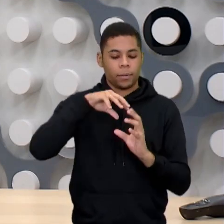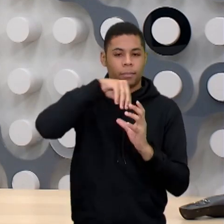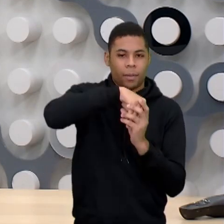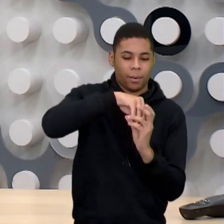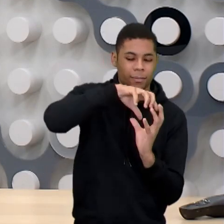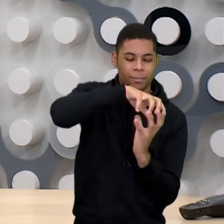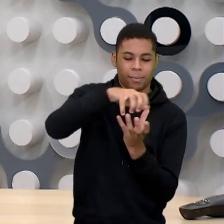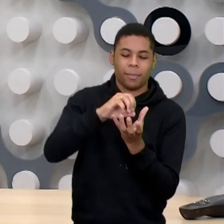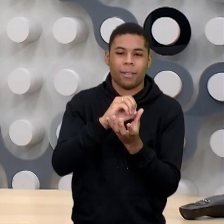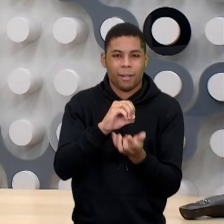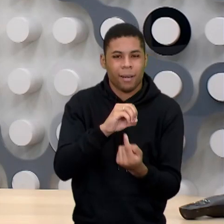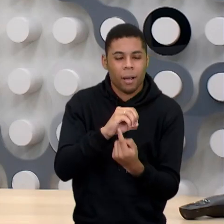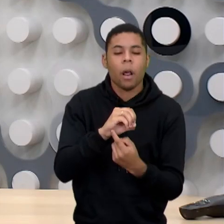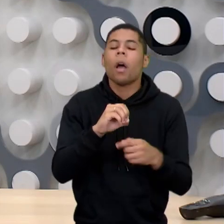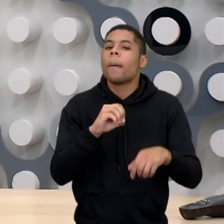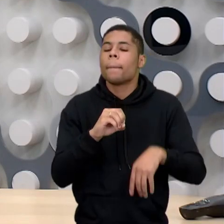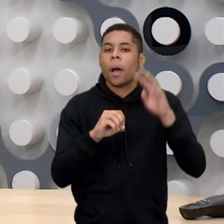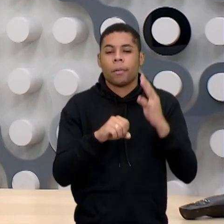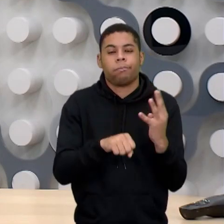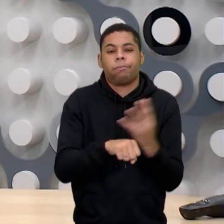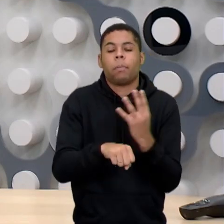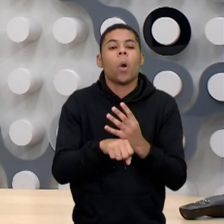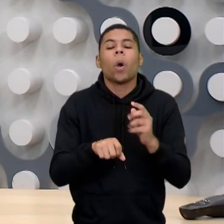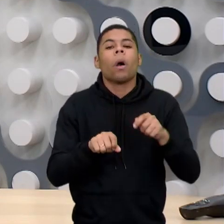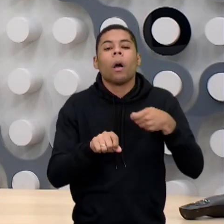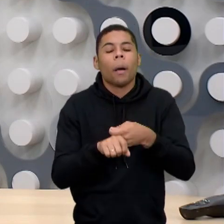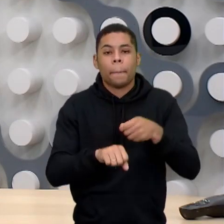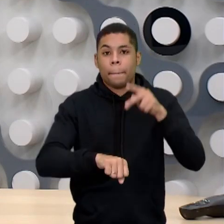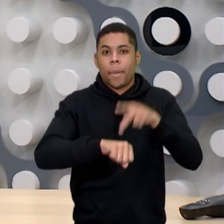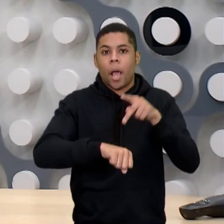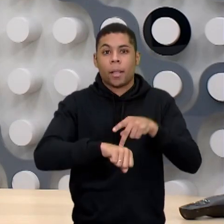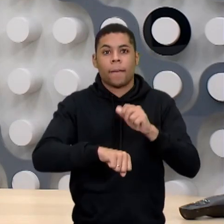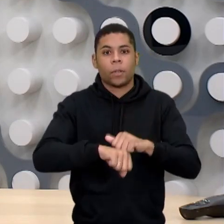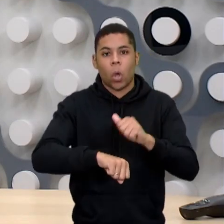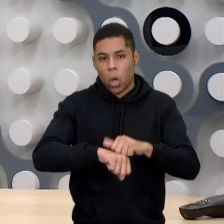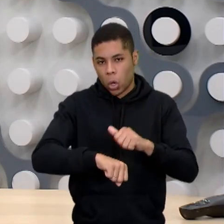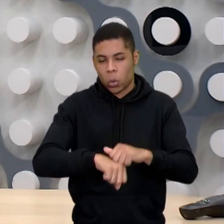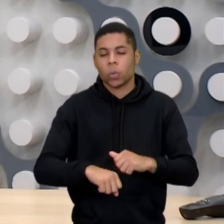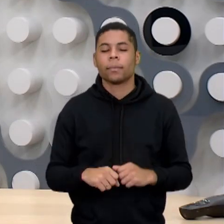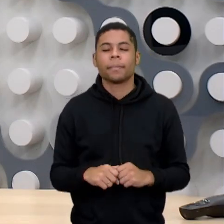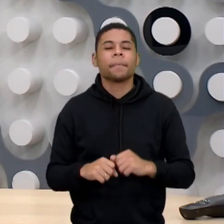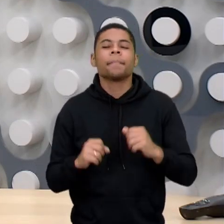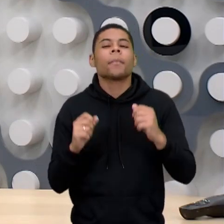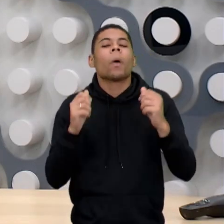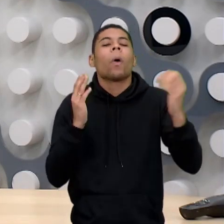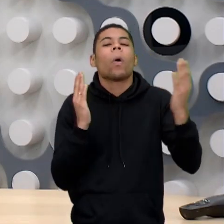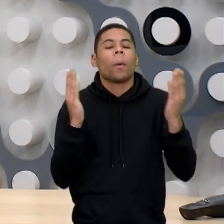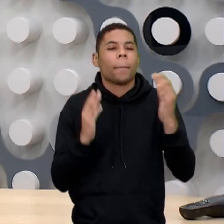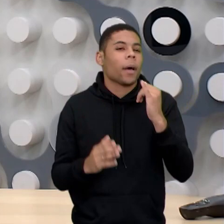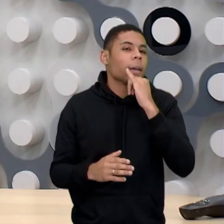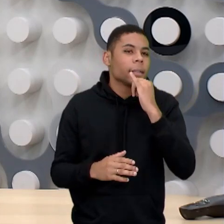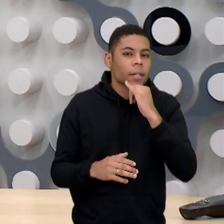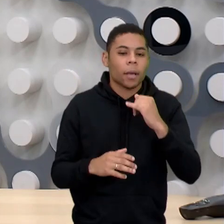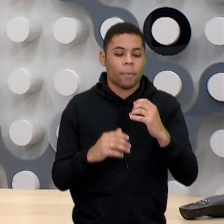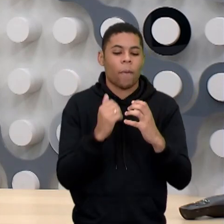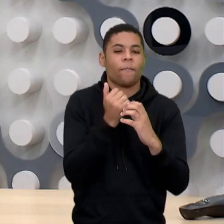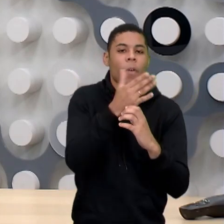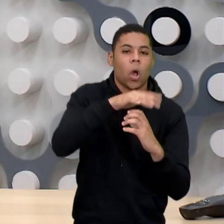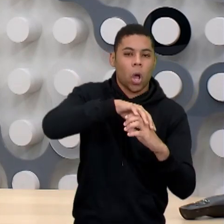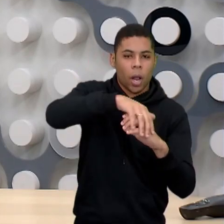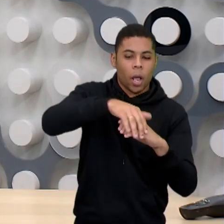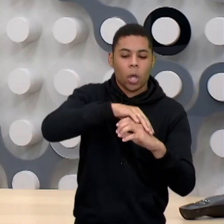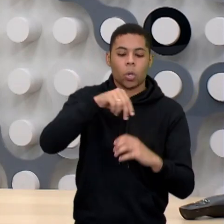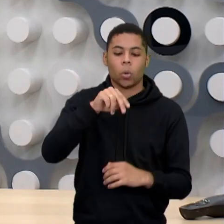ele é, né, mais rochoso, assim, ele é mais sólido, né, do que, por exemplo, quando a gente fala aí do núcleo externo